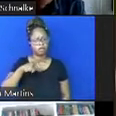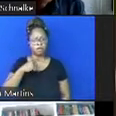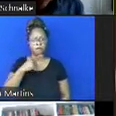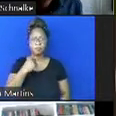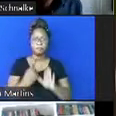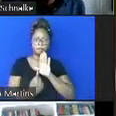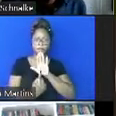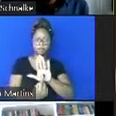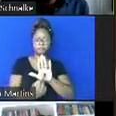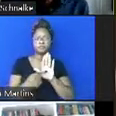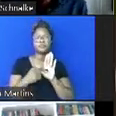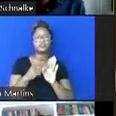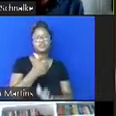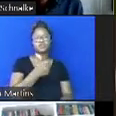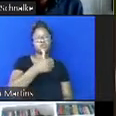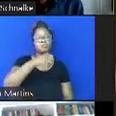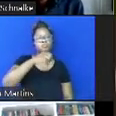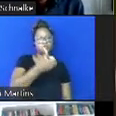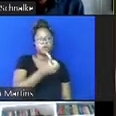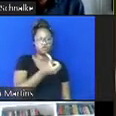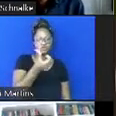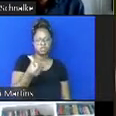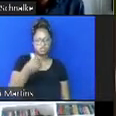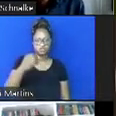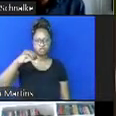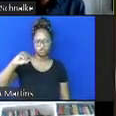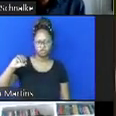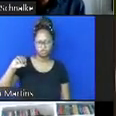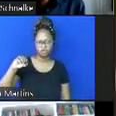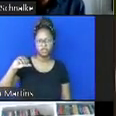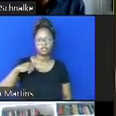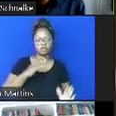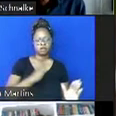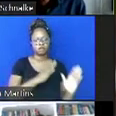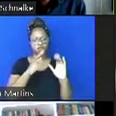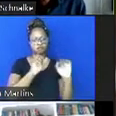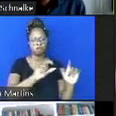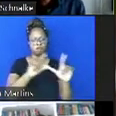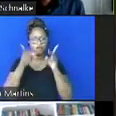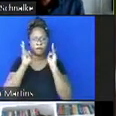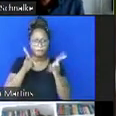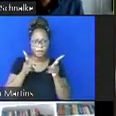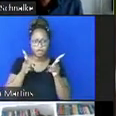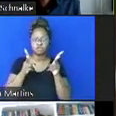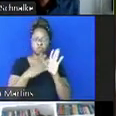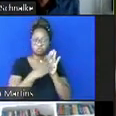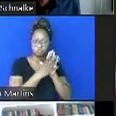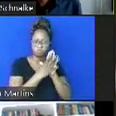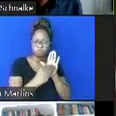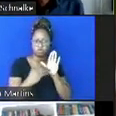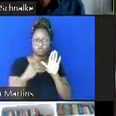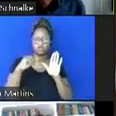de 1690 e vemos aqui também na mesma coleção de Amsterdã,